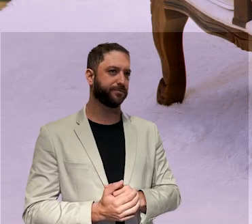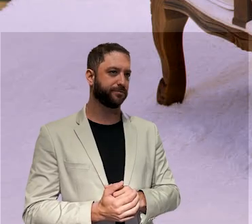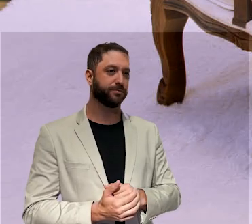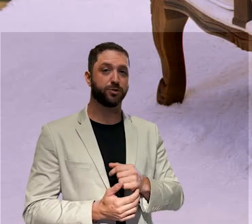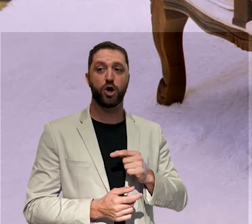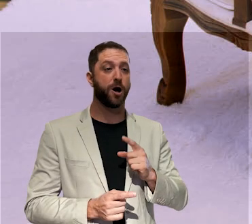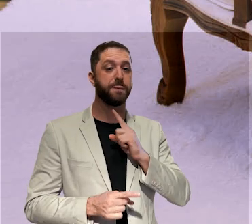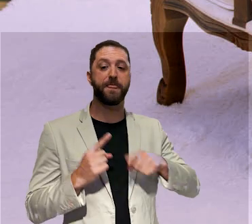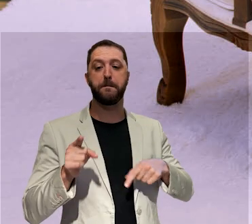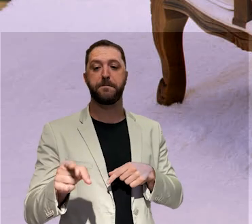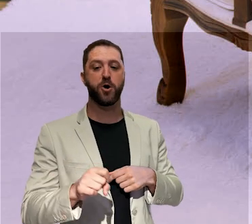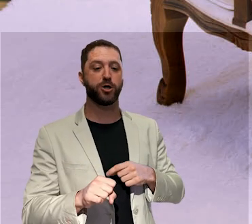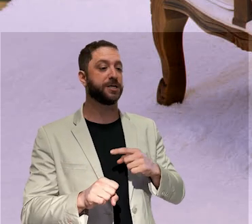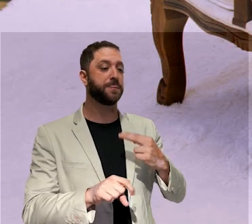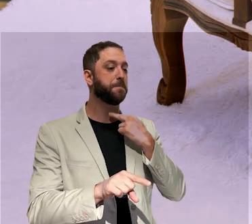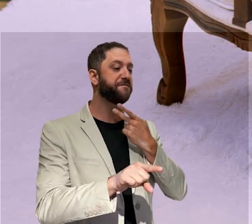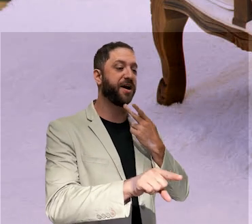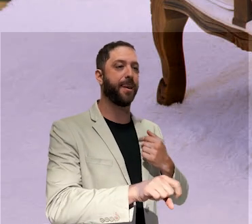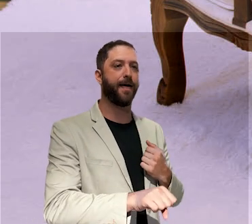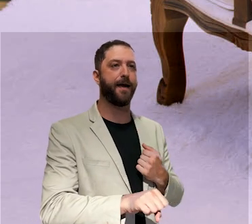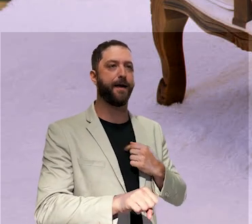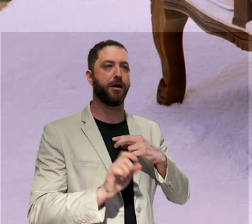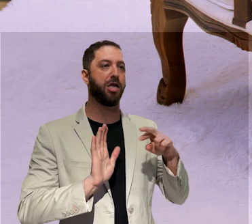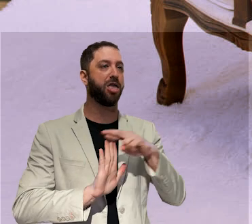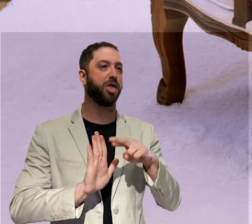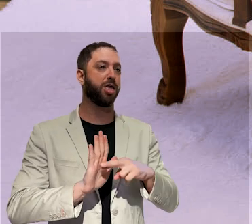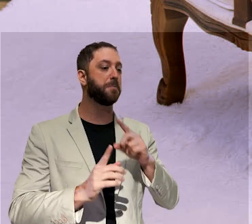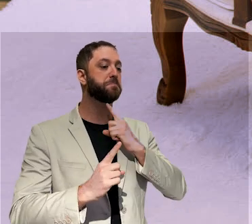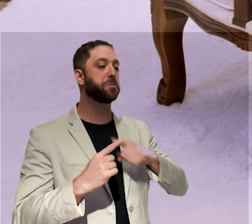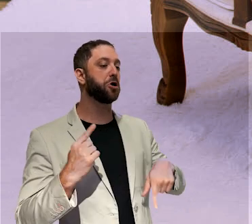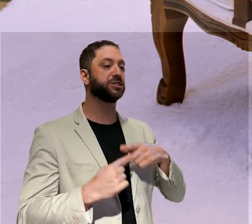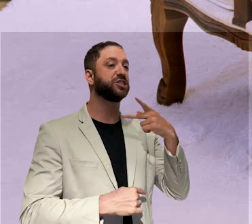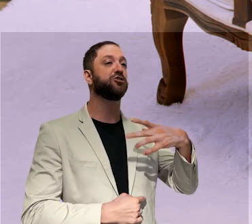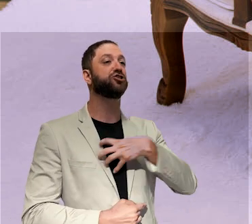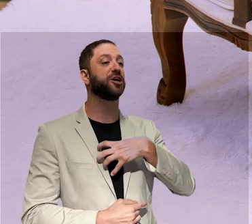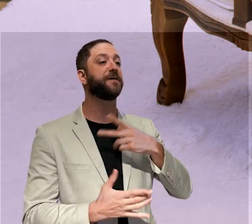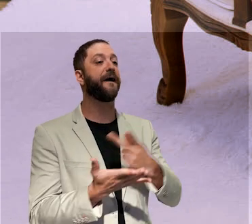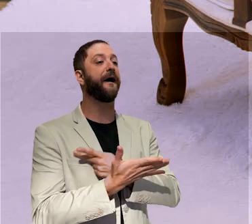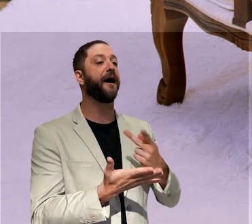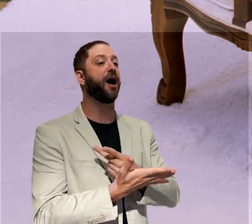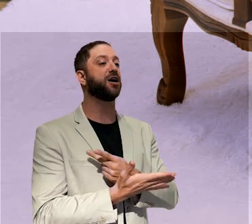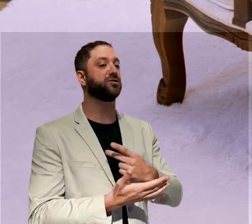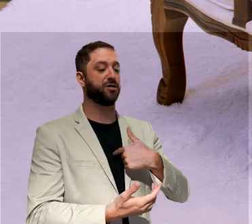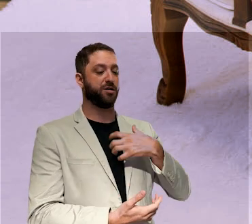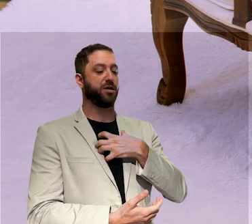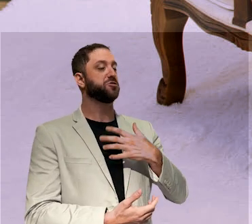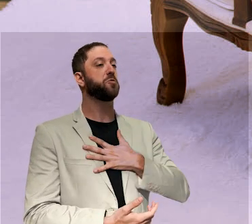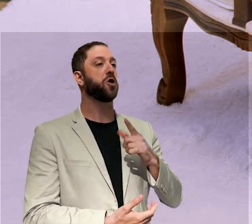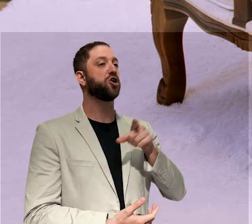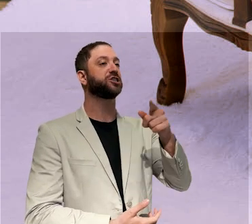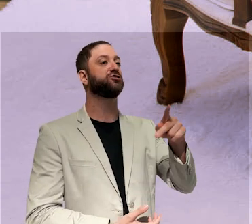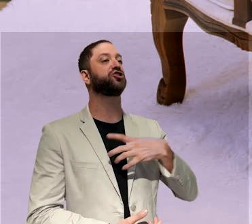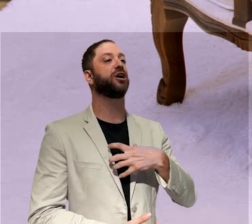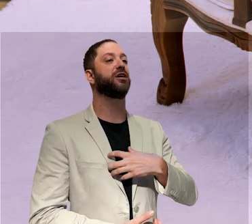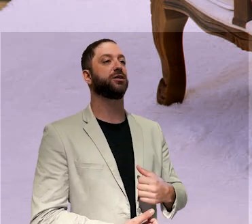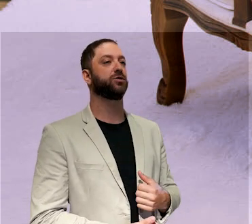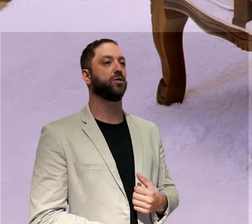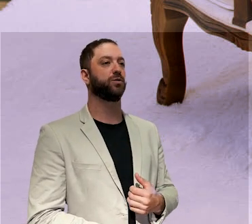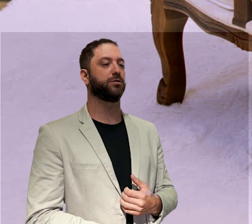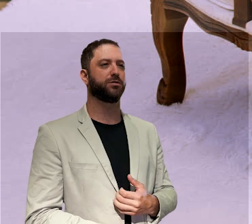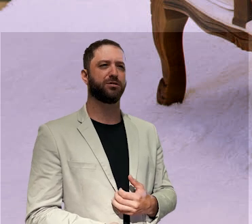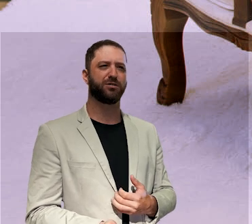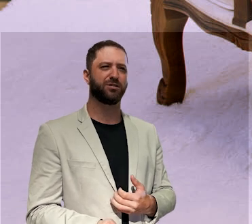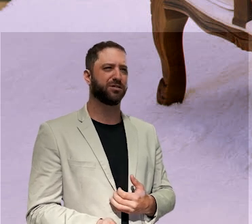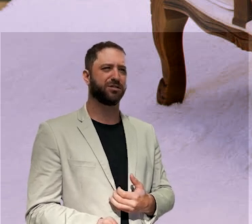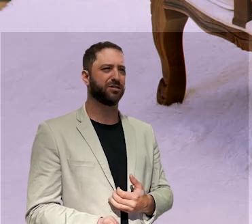Porque tudo é, isso não pode ser feito, isso não pode falar, ou a sua forma de ser me agride. Ou a